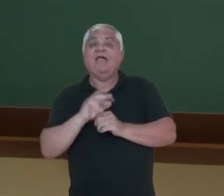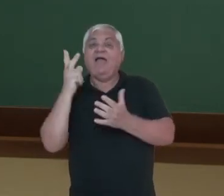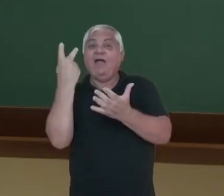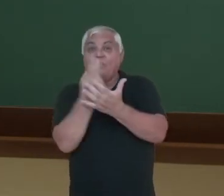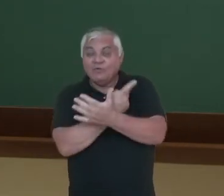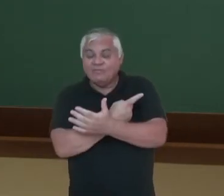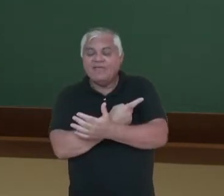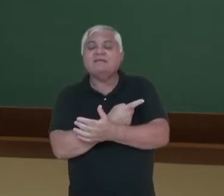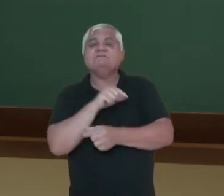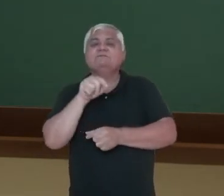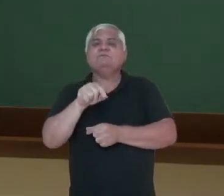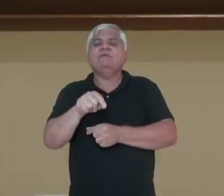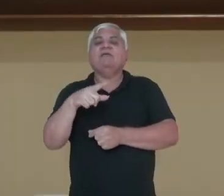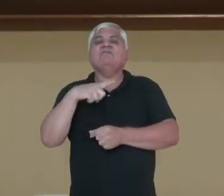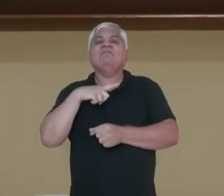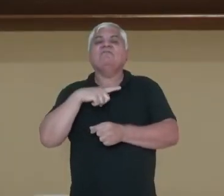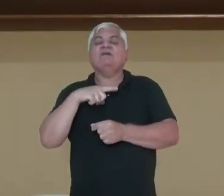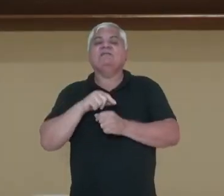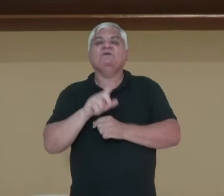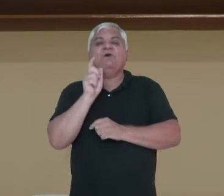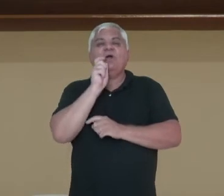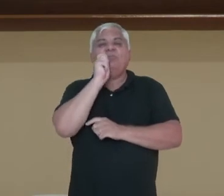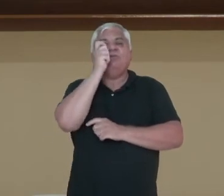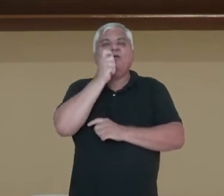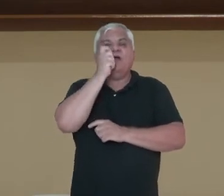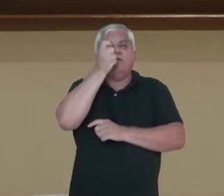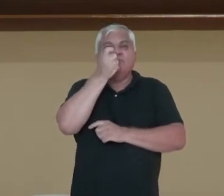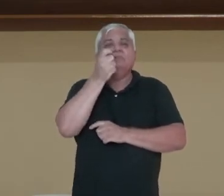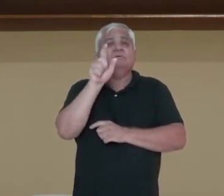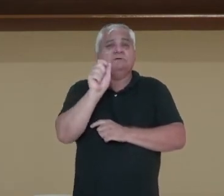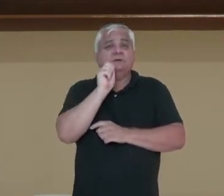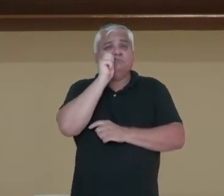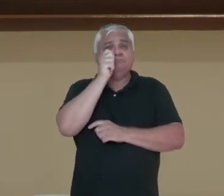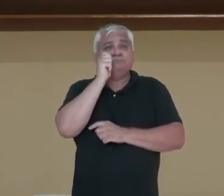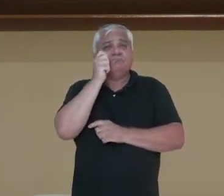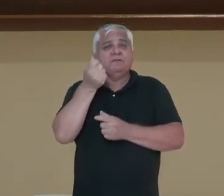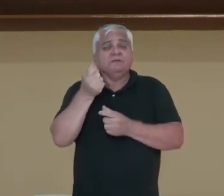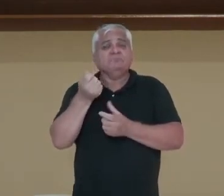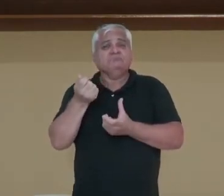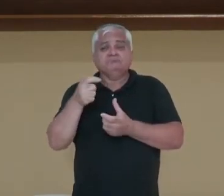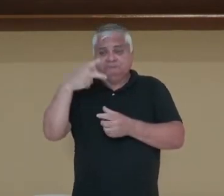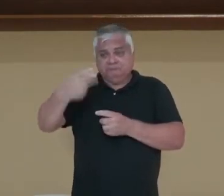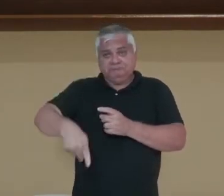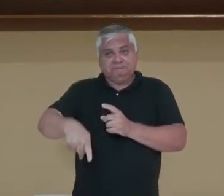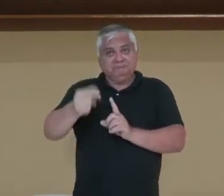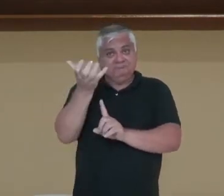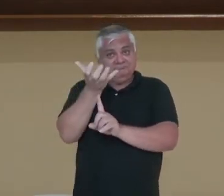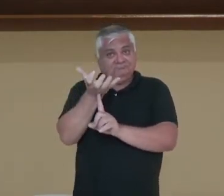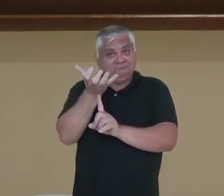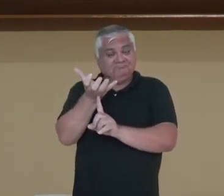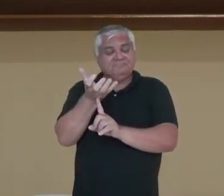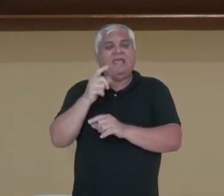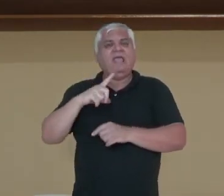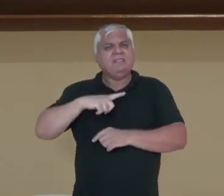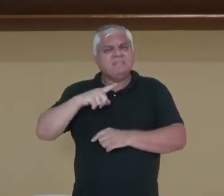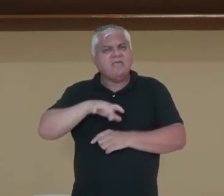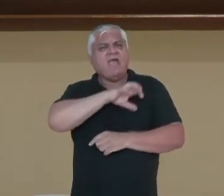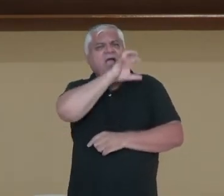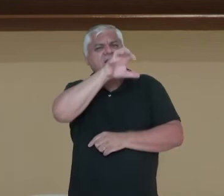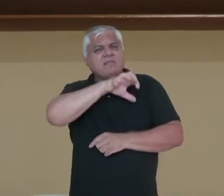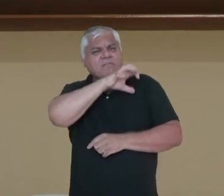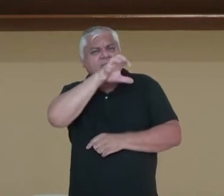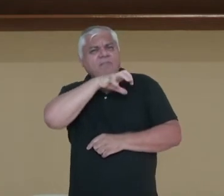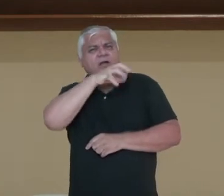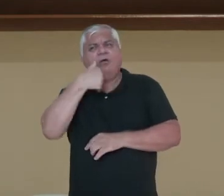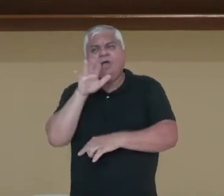reprodução aconteceu, formou o pinhão, por exemplo, no pinheiro do Paraná, né? A gente tem alguns animais que vão auxiliar